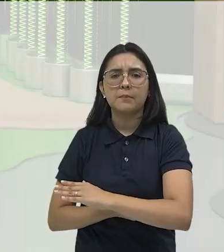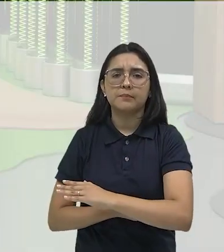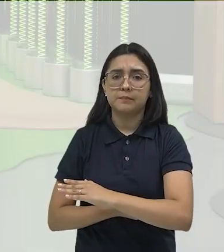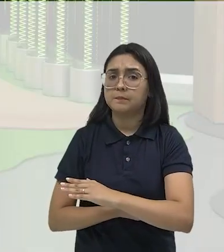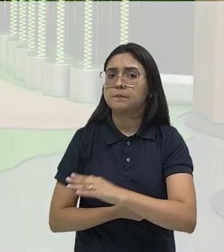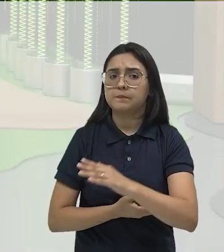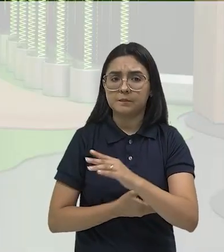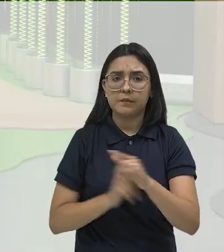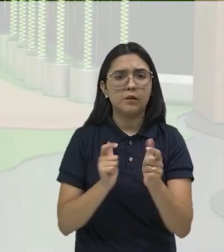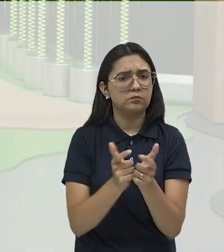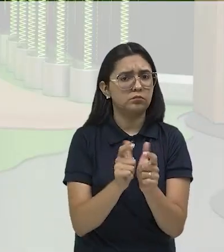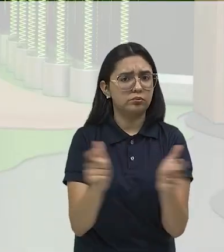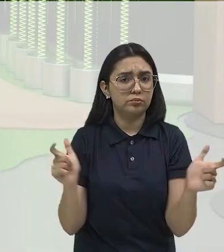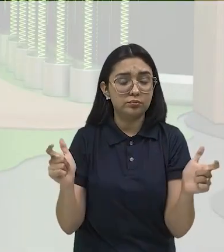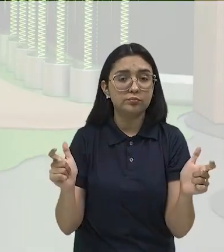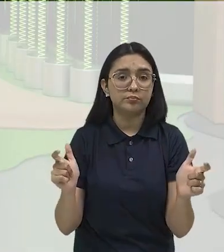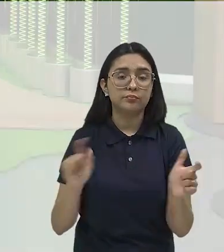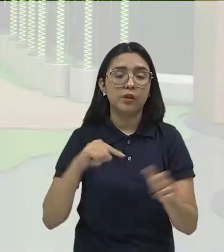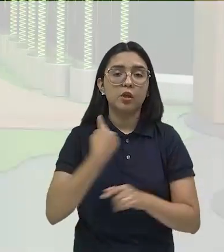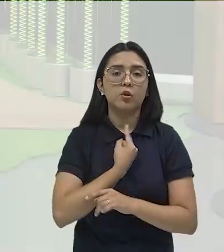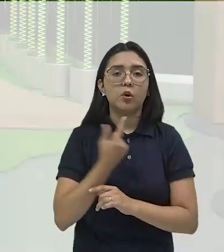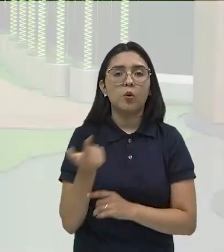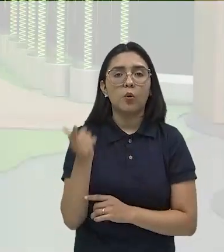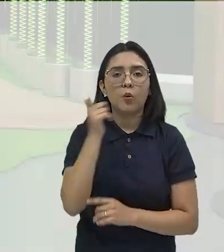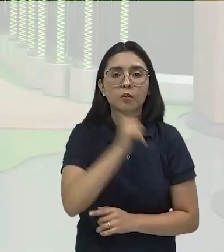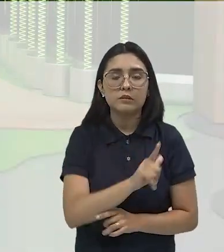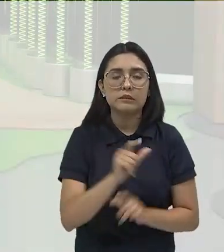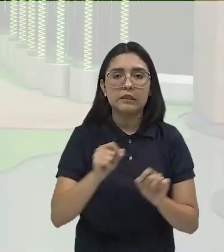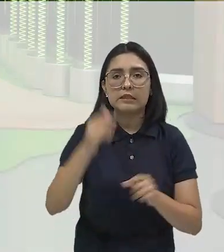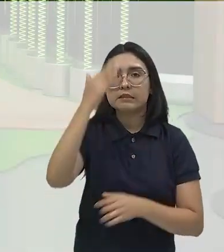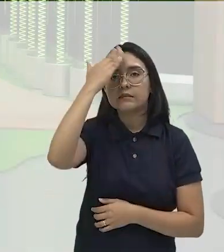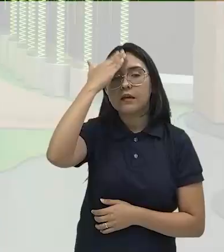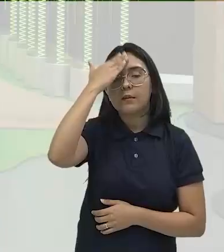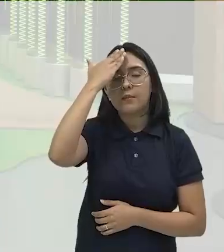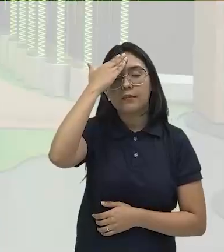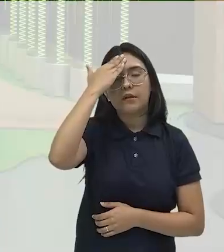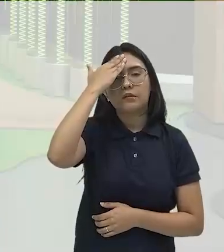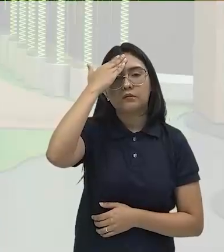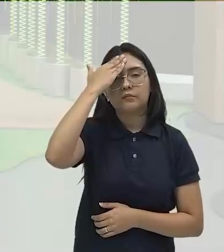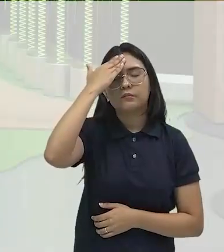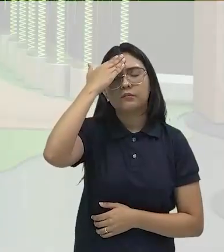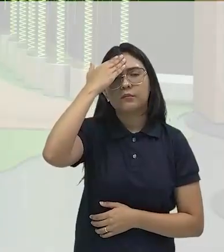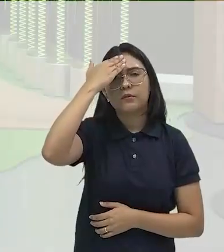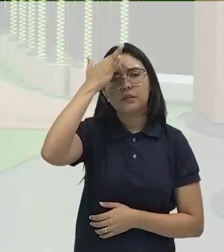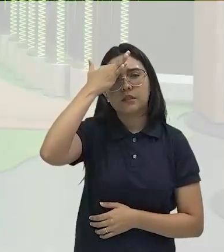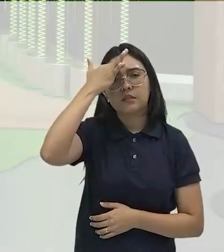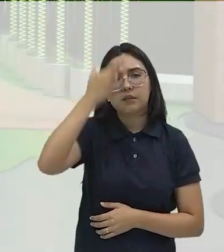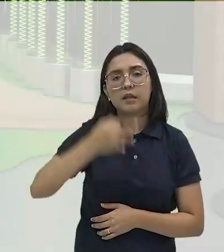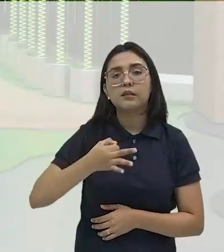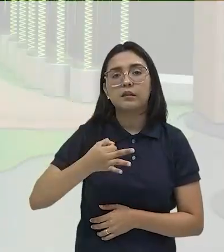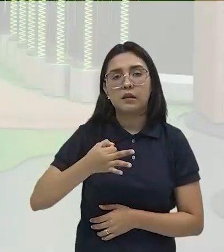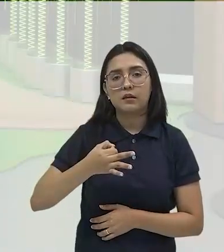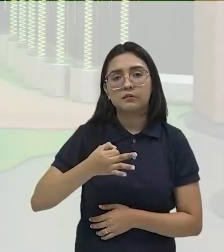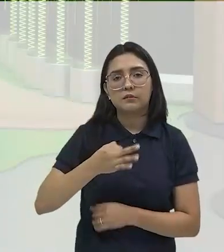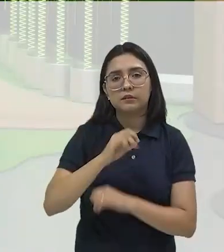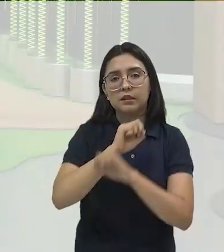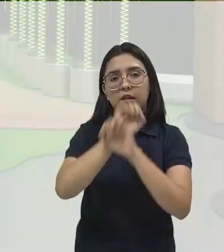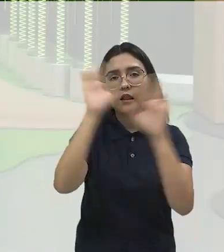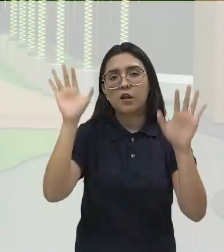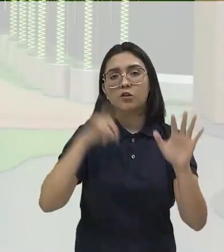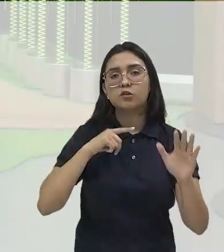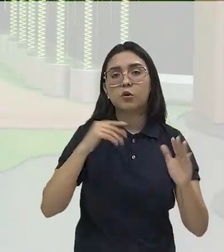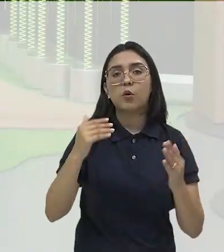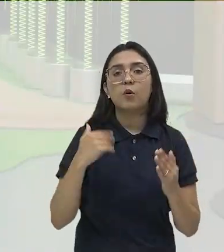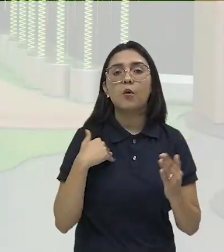são enormes. Então, para que a gente consiga ter essa dimensão, para que a gente consiga entender melhor, a gente compara